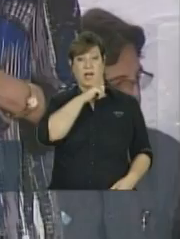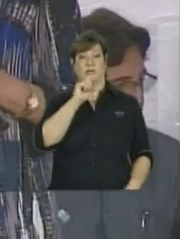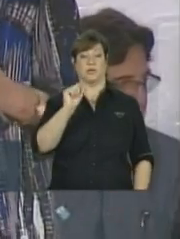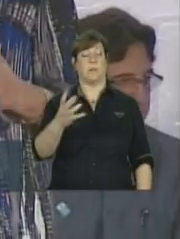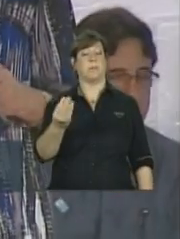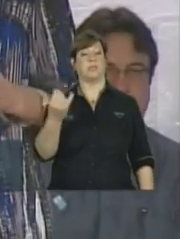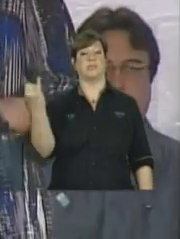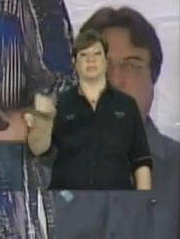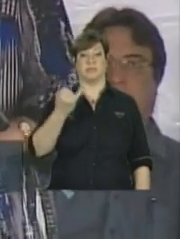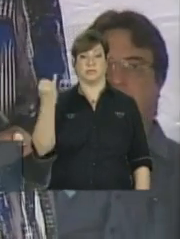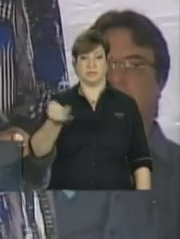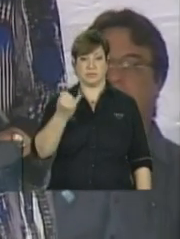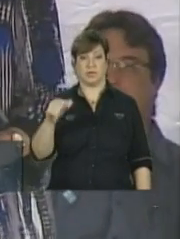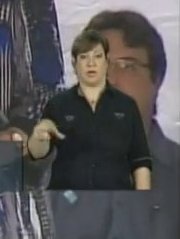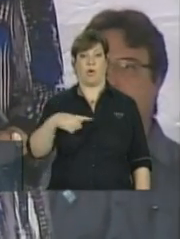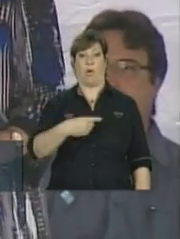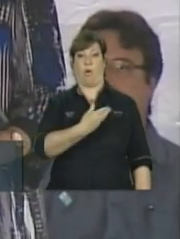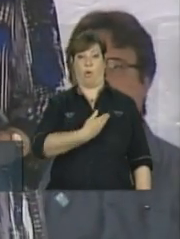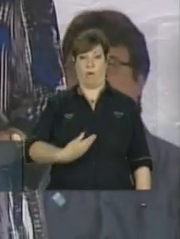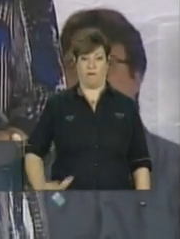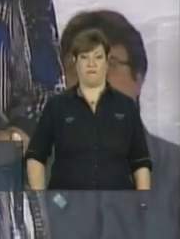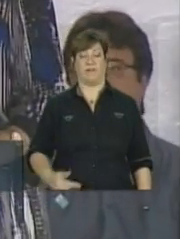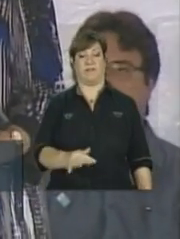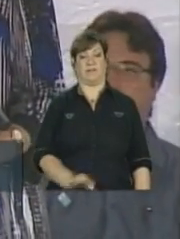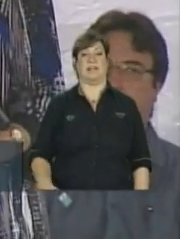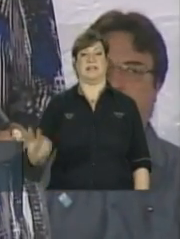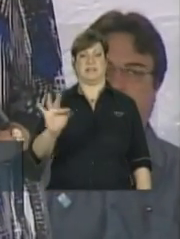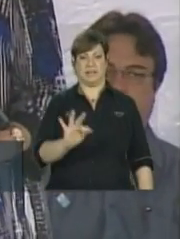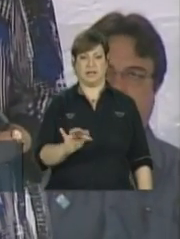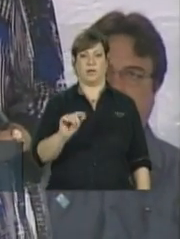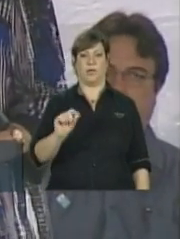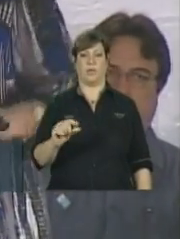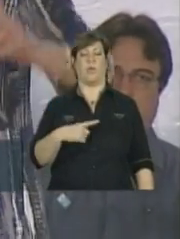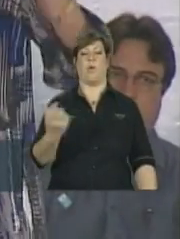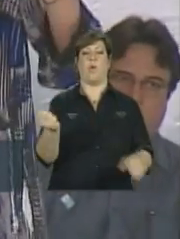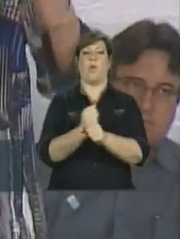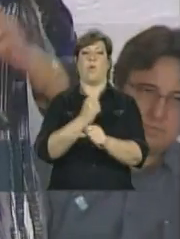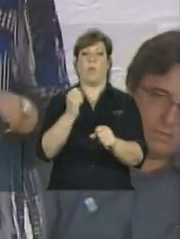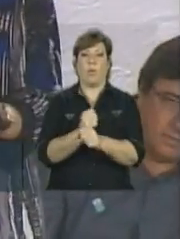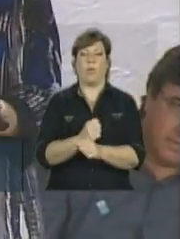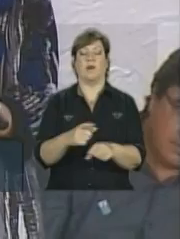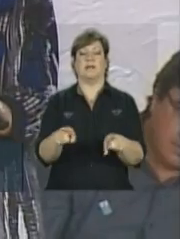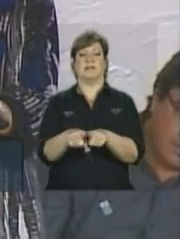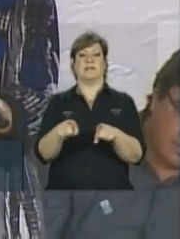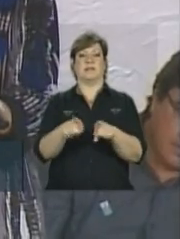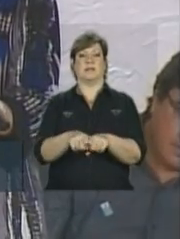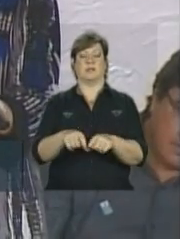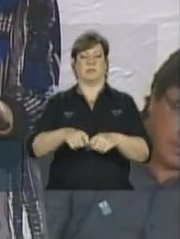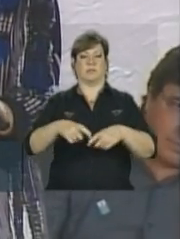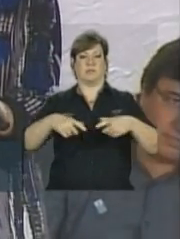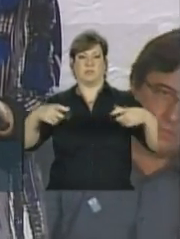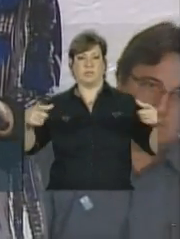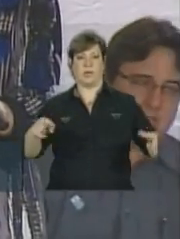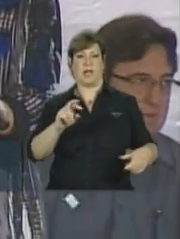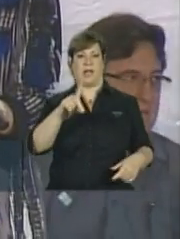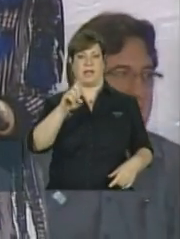muito importante para o governo federal a construção e a expansão de redes de